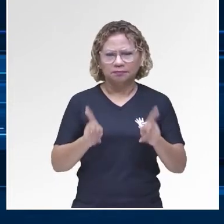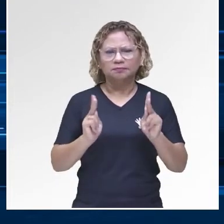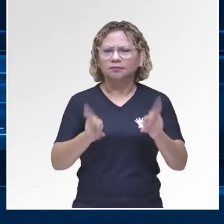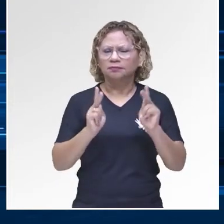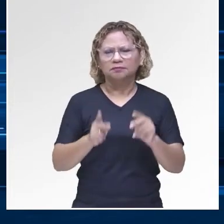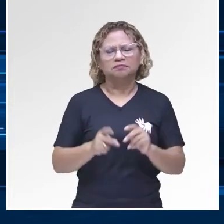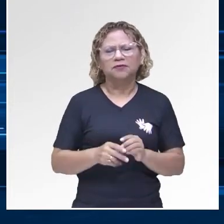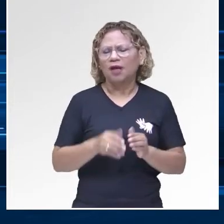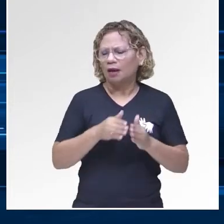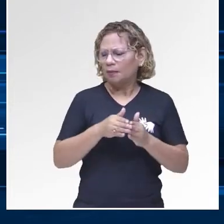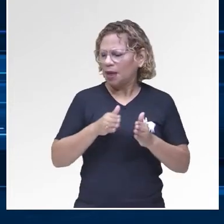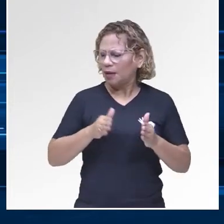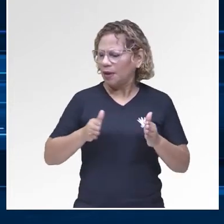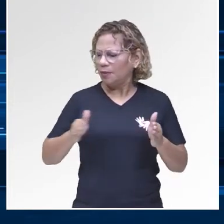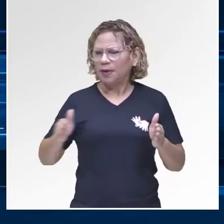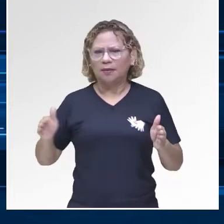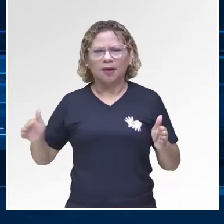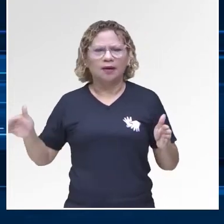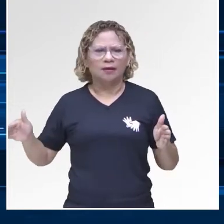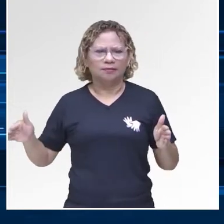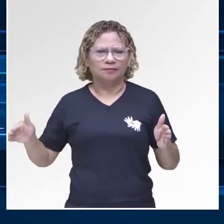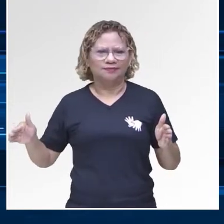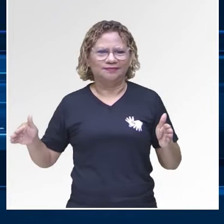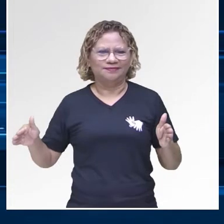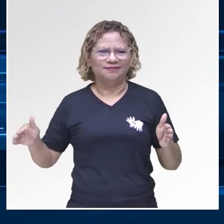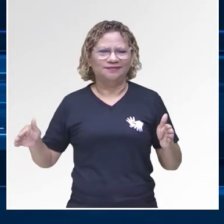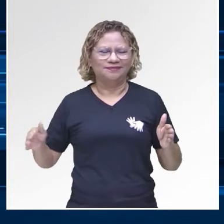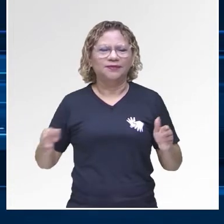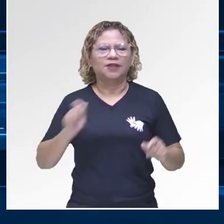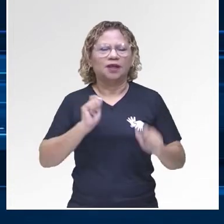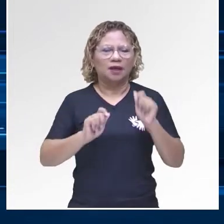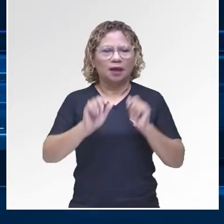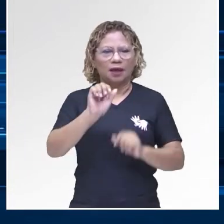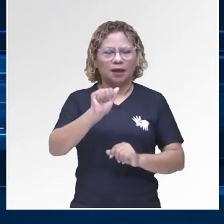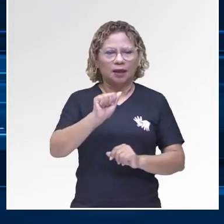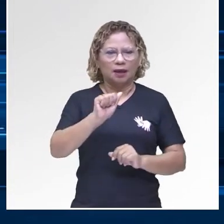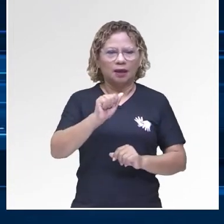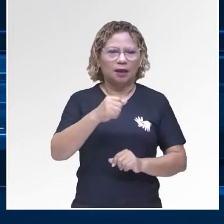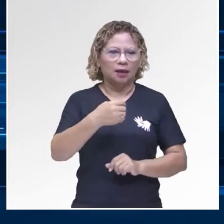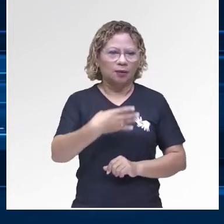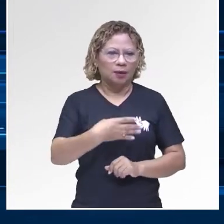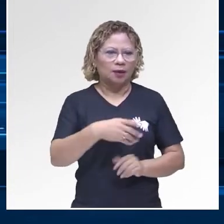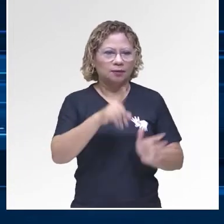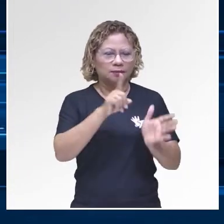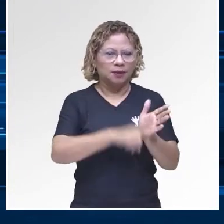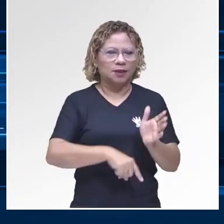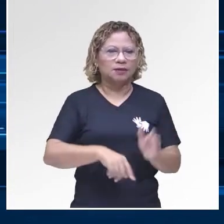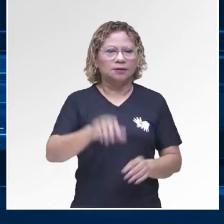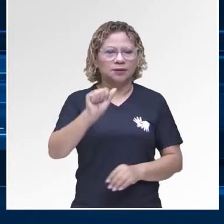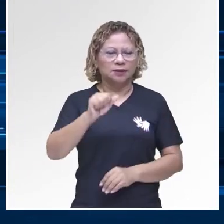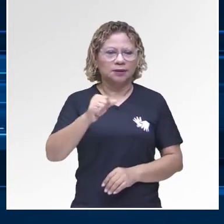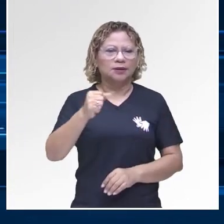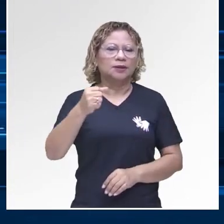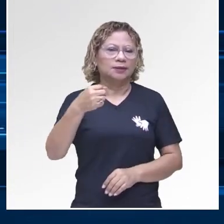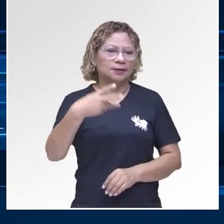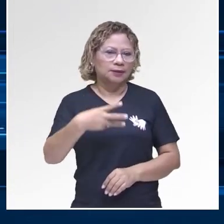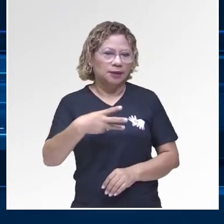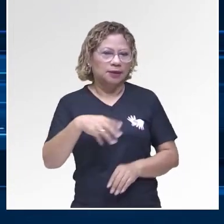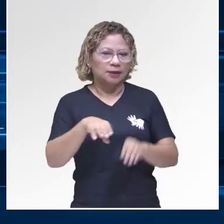noite todinha. Quem é A4 menos A3? É R. Só que quem é